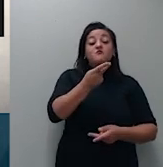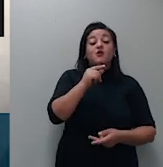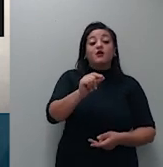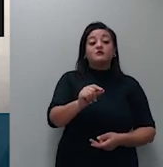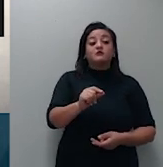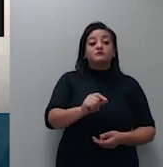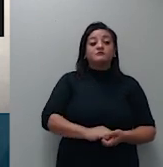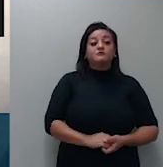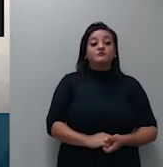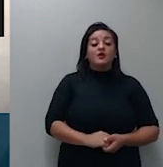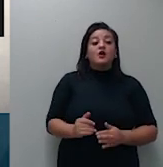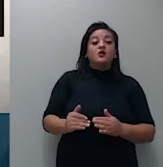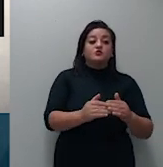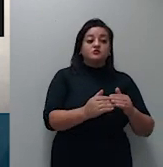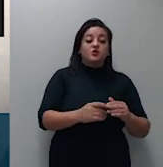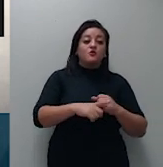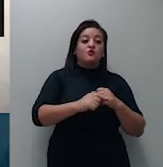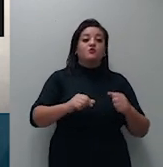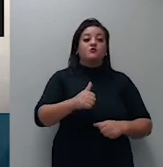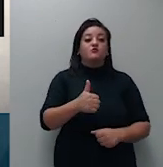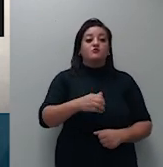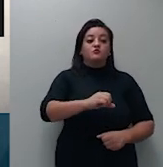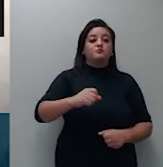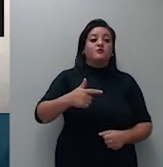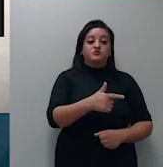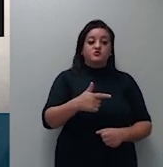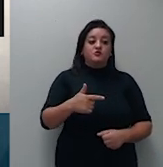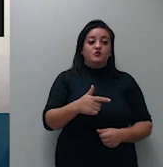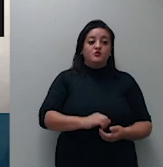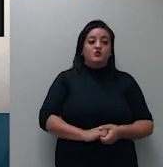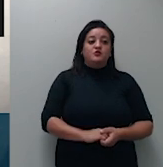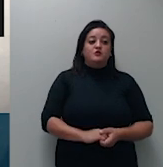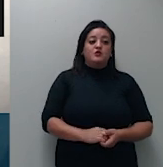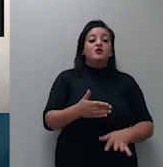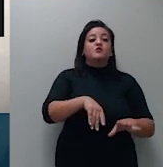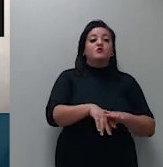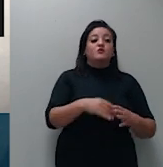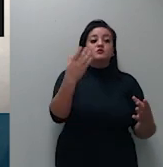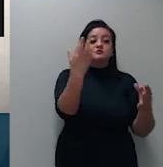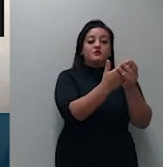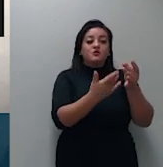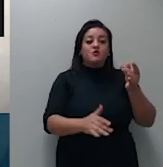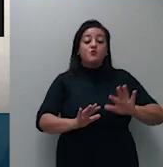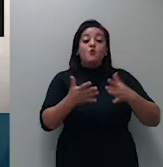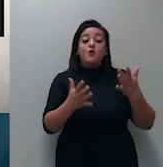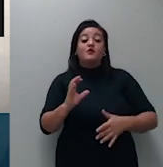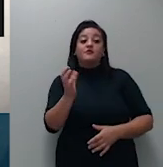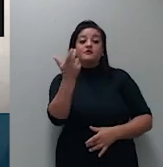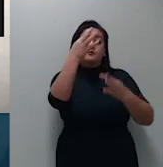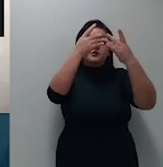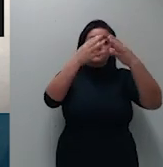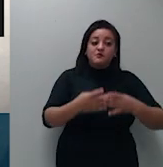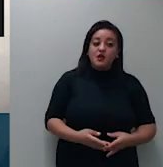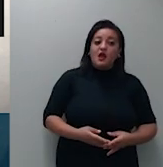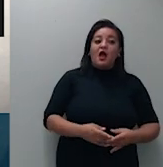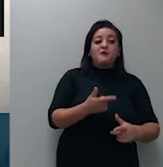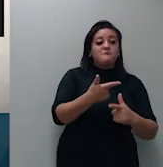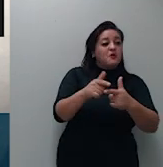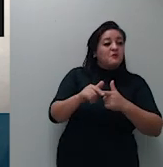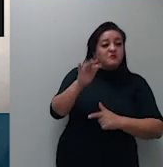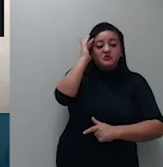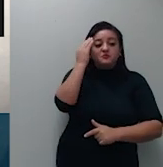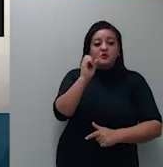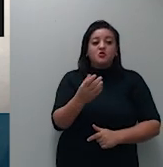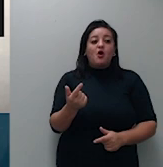Evil aqui nos termos do artigo 1022 cabe embargos contra decisão para esclarecer